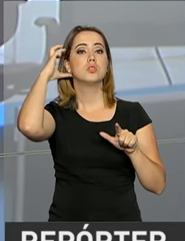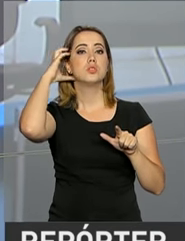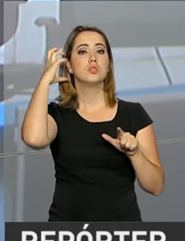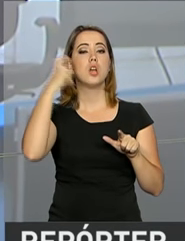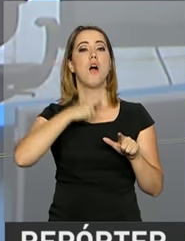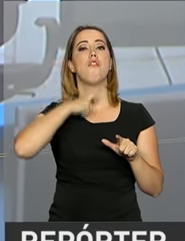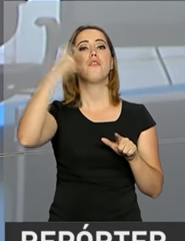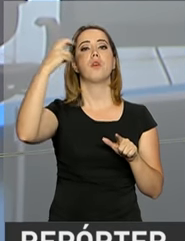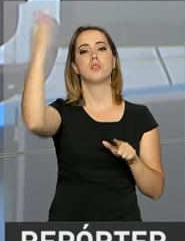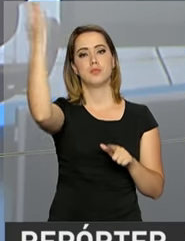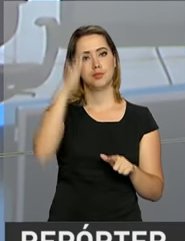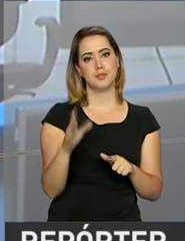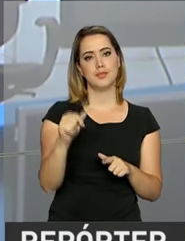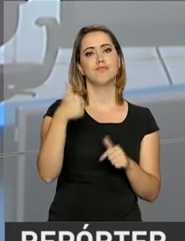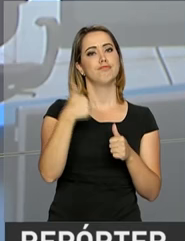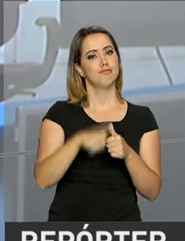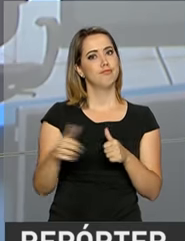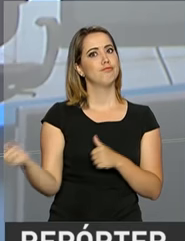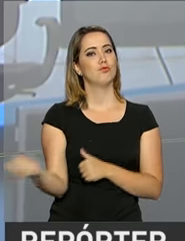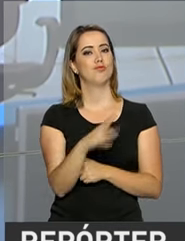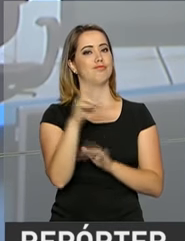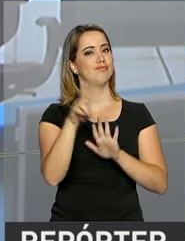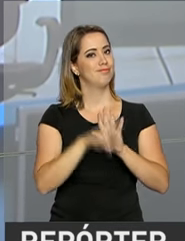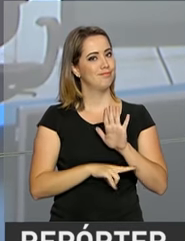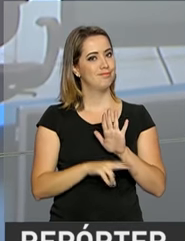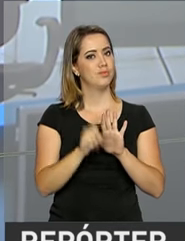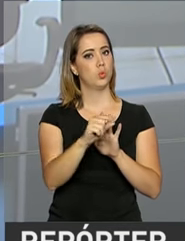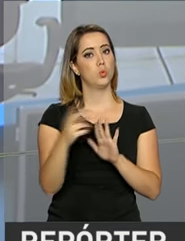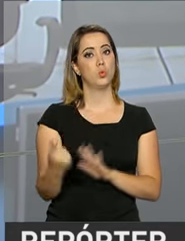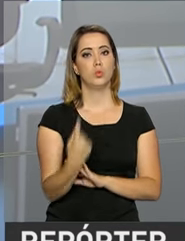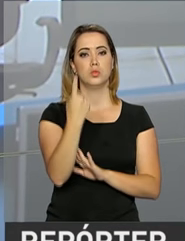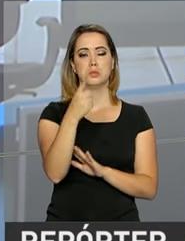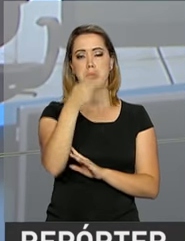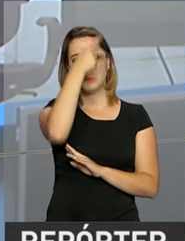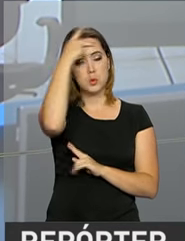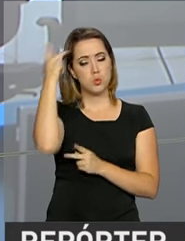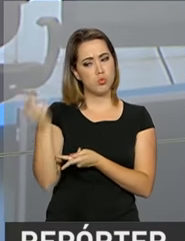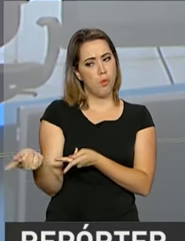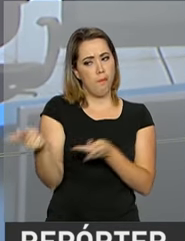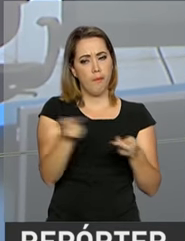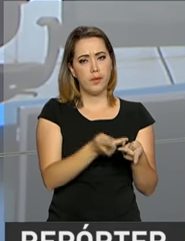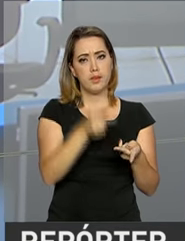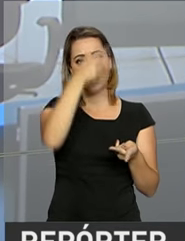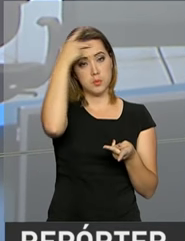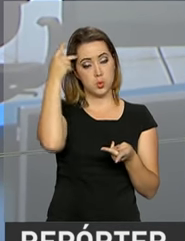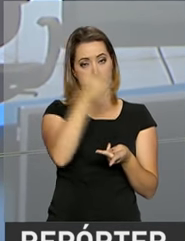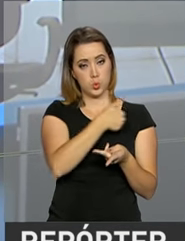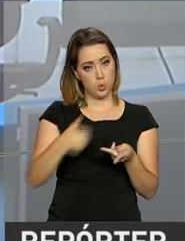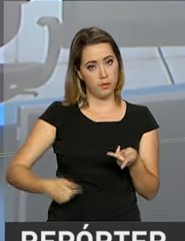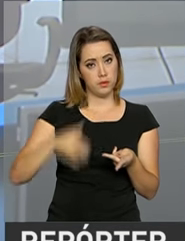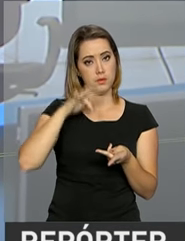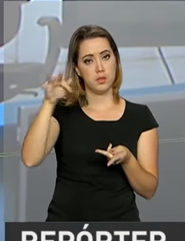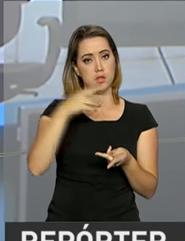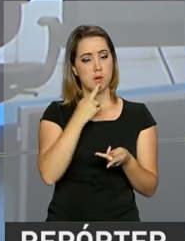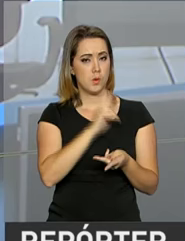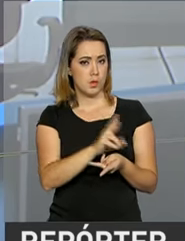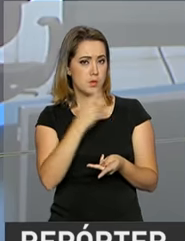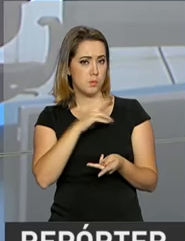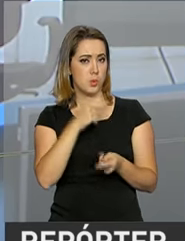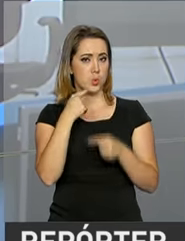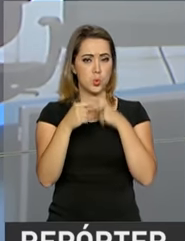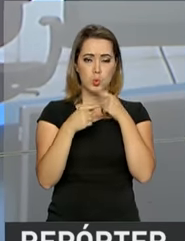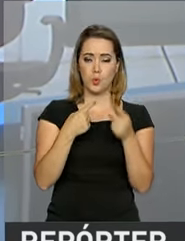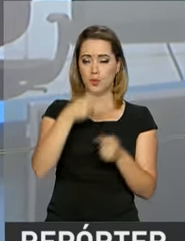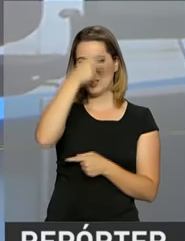Brasil está de cara nova um dos quadros traz pro estúdio convidados do governo federal que respondem ao vivo algumas dúvidas dos